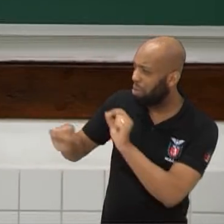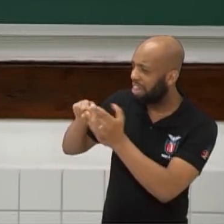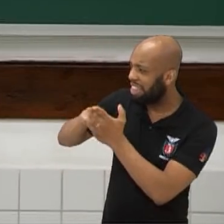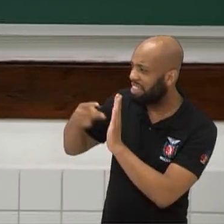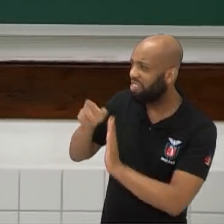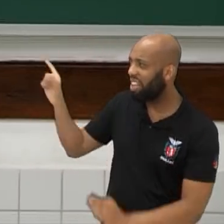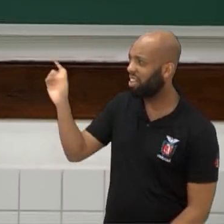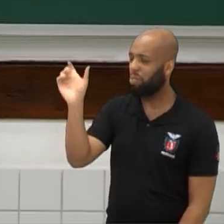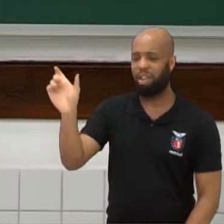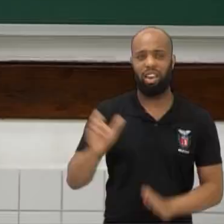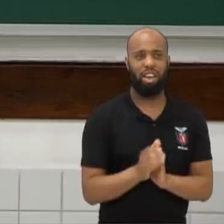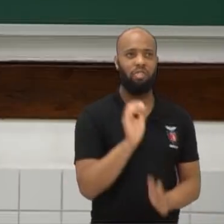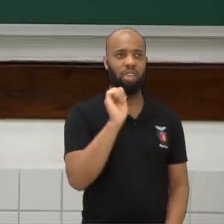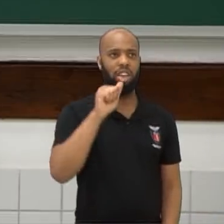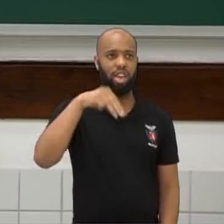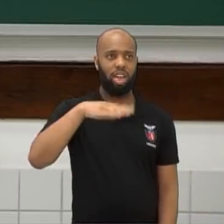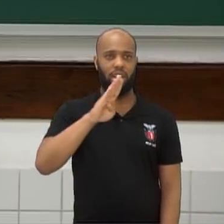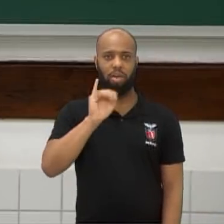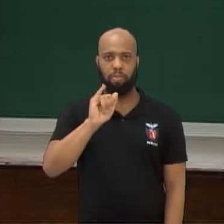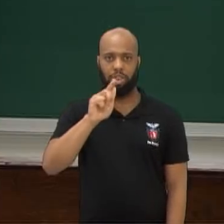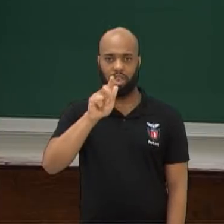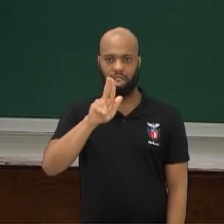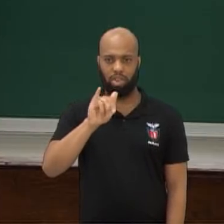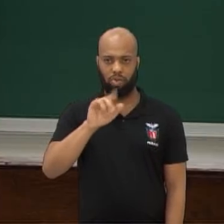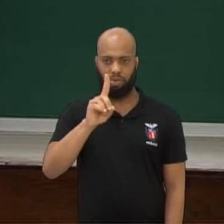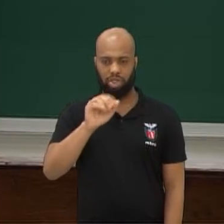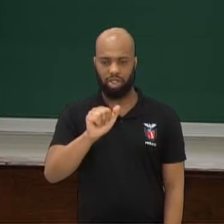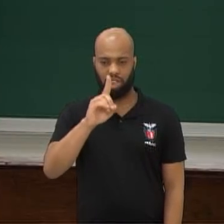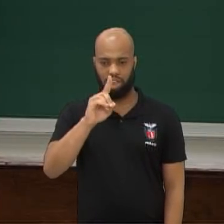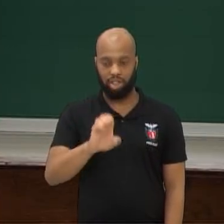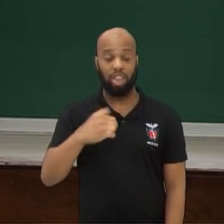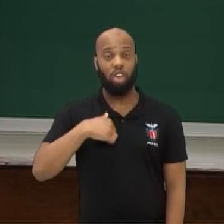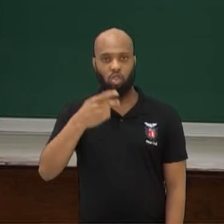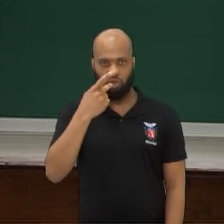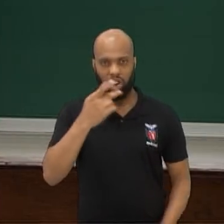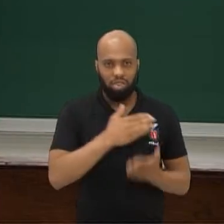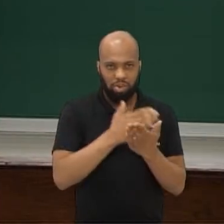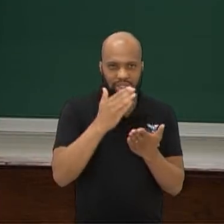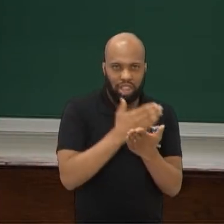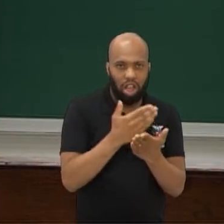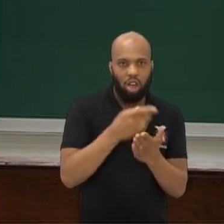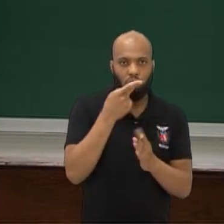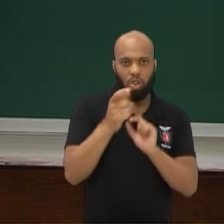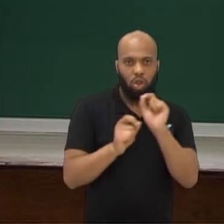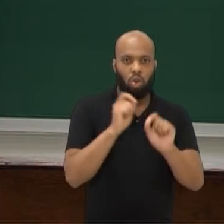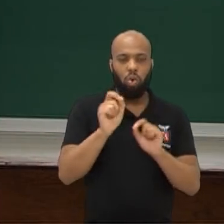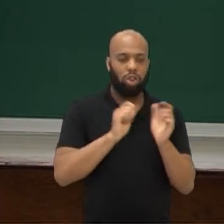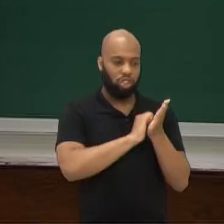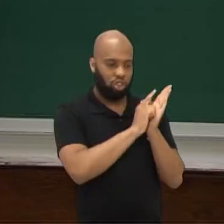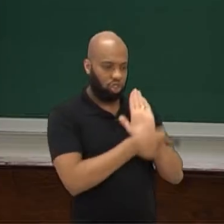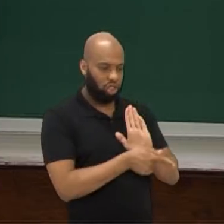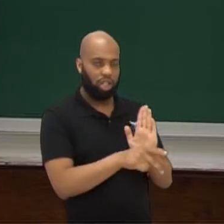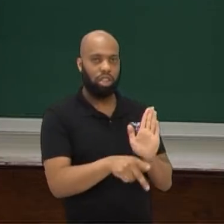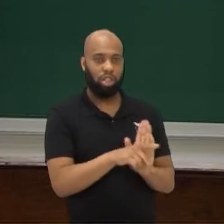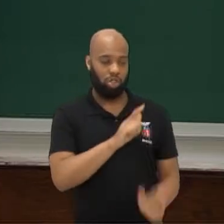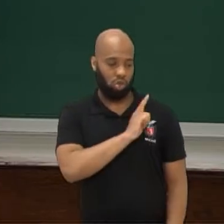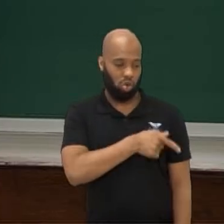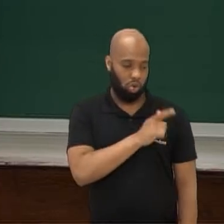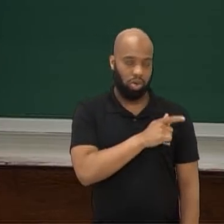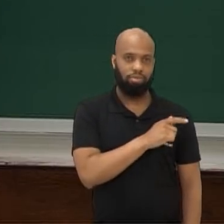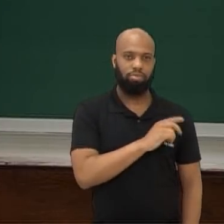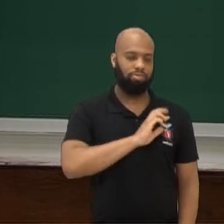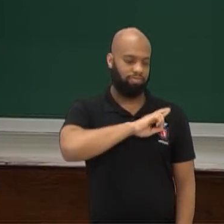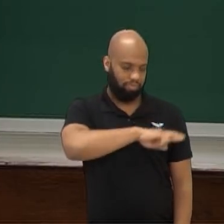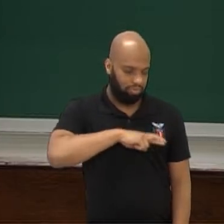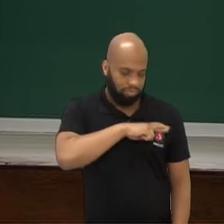a ambiguidade, né? Então, no início da aula, eu disse para vocês que a gente, de novo, ia estudar o gênero romance, né, enquanto gênero